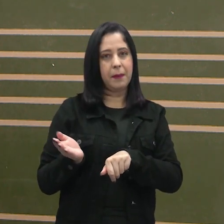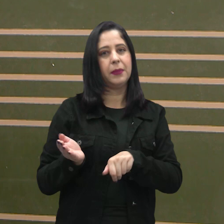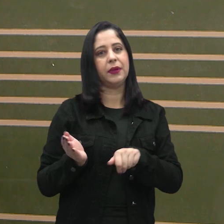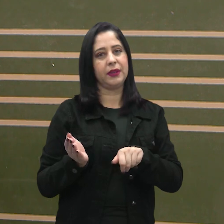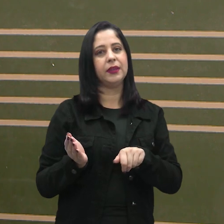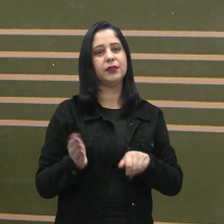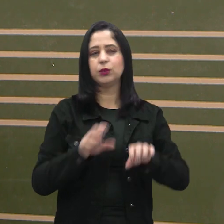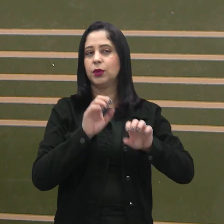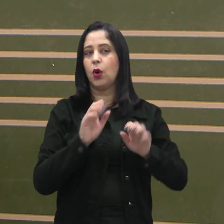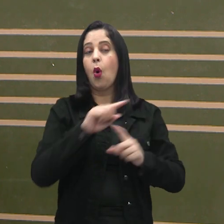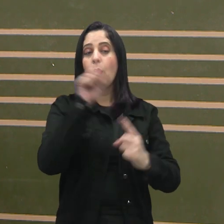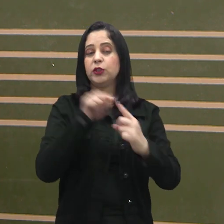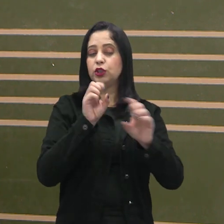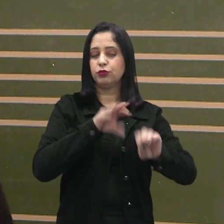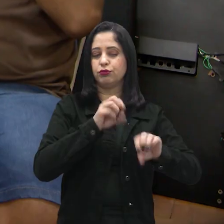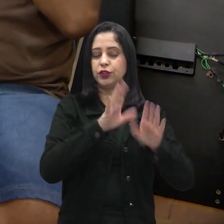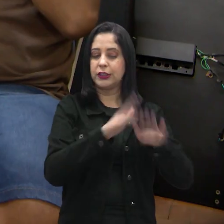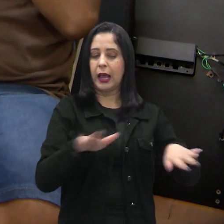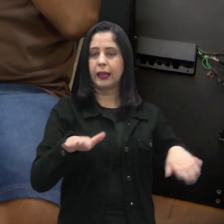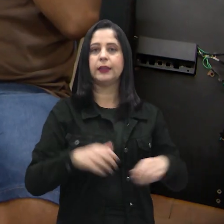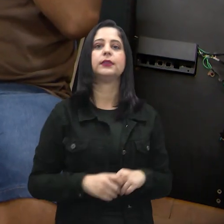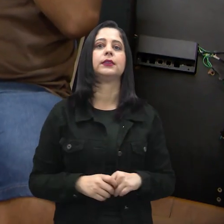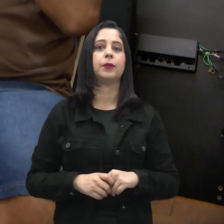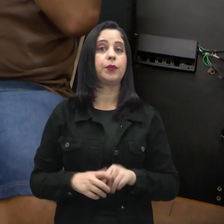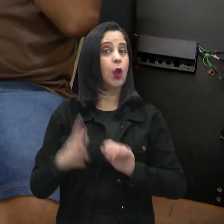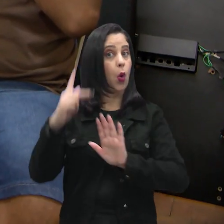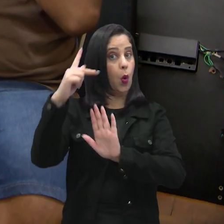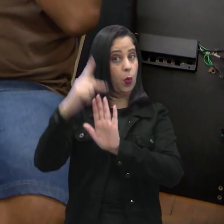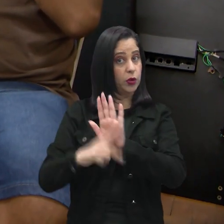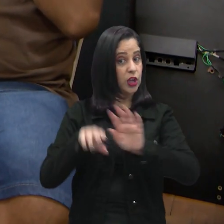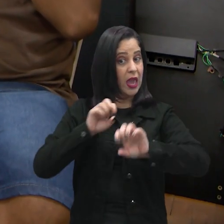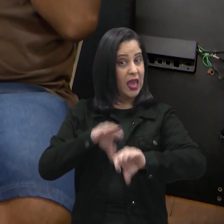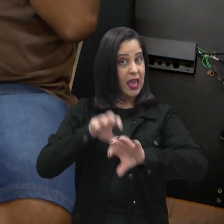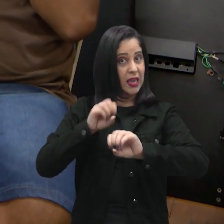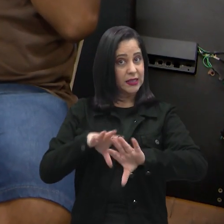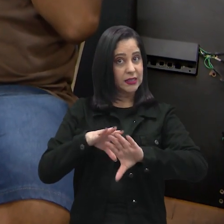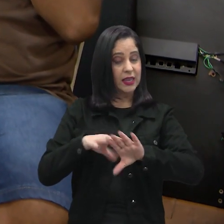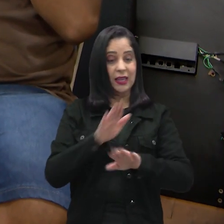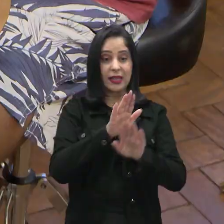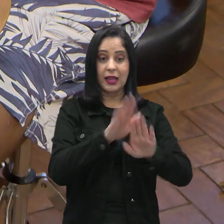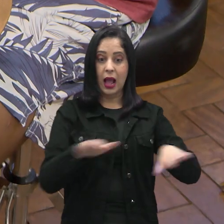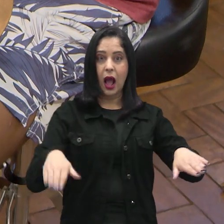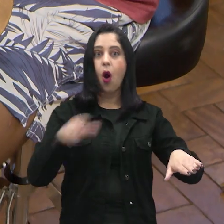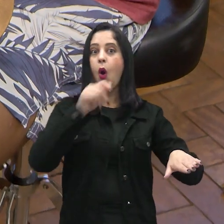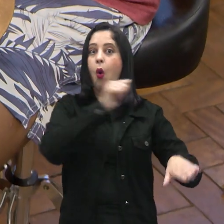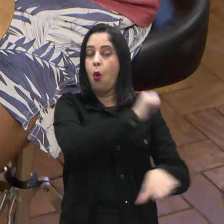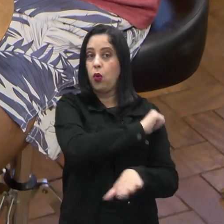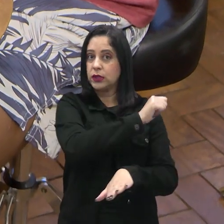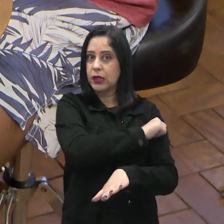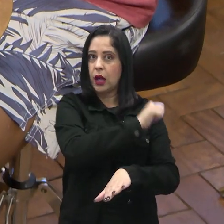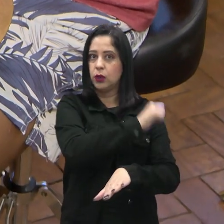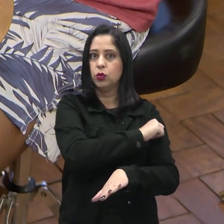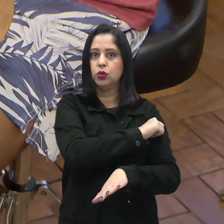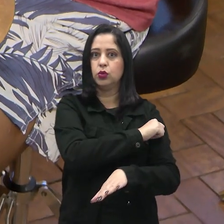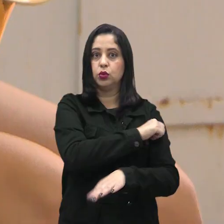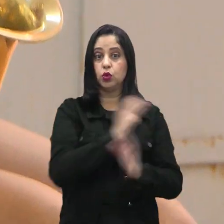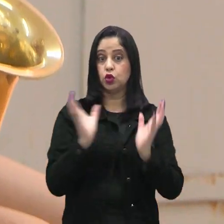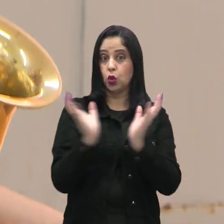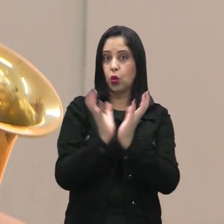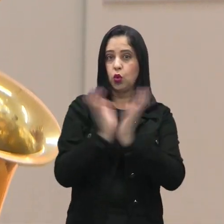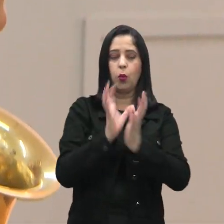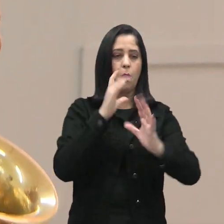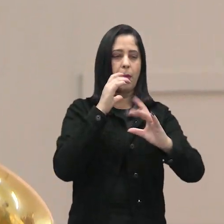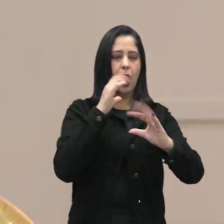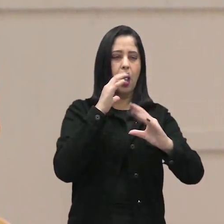sala com os alunos, com as crianças, é bem interessante. O Guri ensina os alunos a tocarem em conjunto, respeitar tempos musicais e